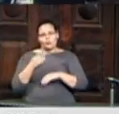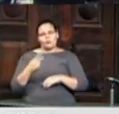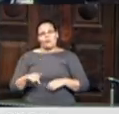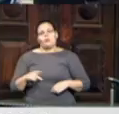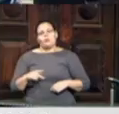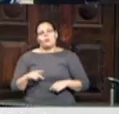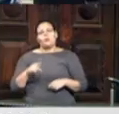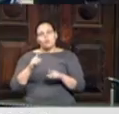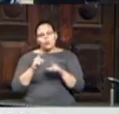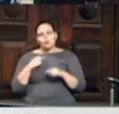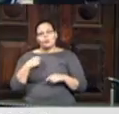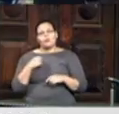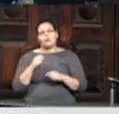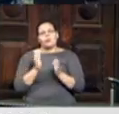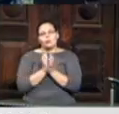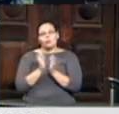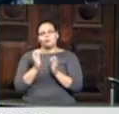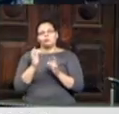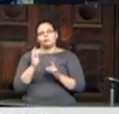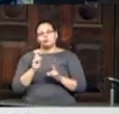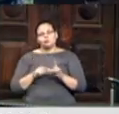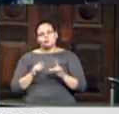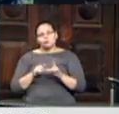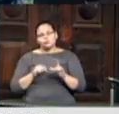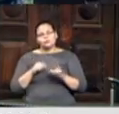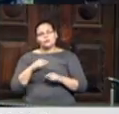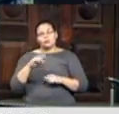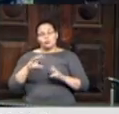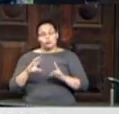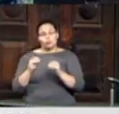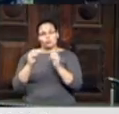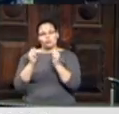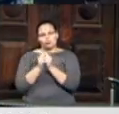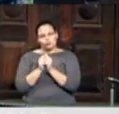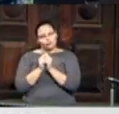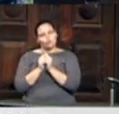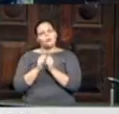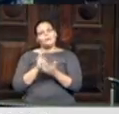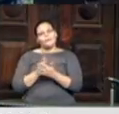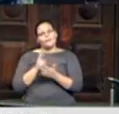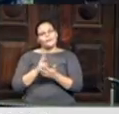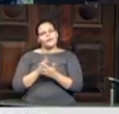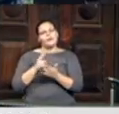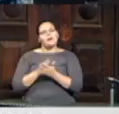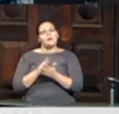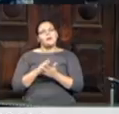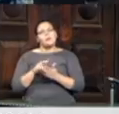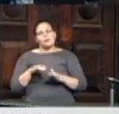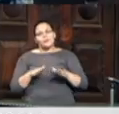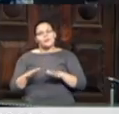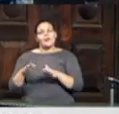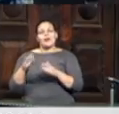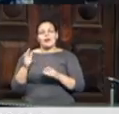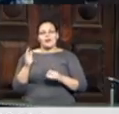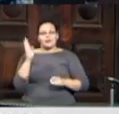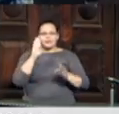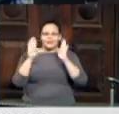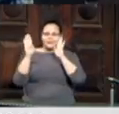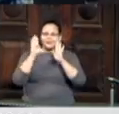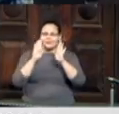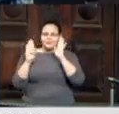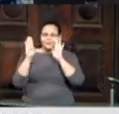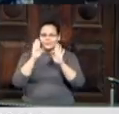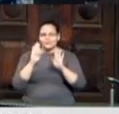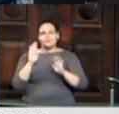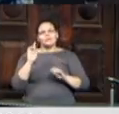Academia, José de Anchieta. E assim todos juntos, em uma mesma maré, com grande alegria, entramos